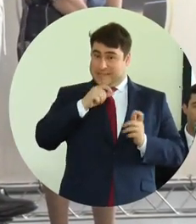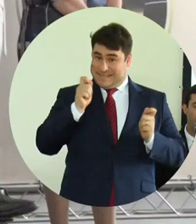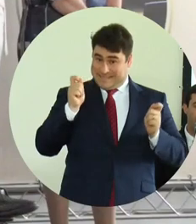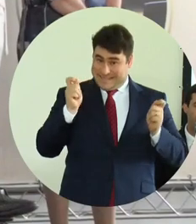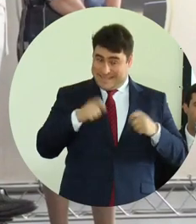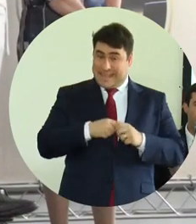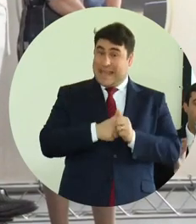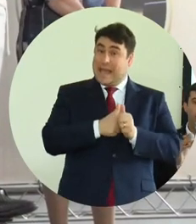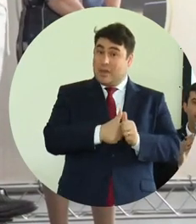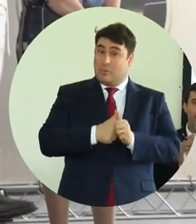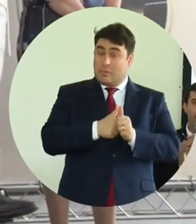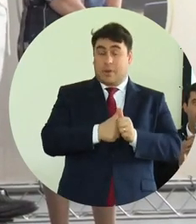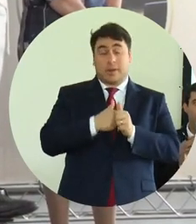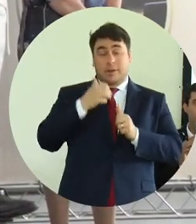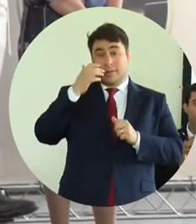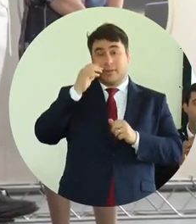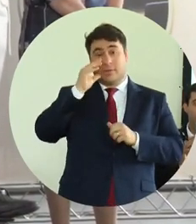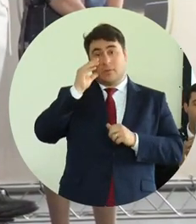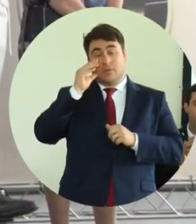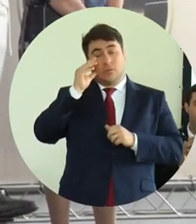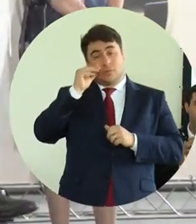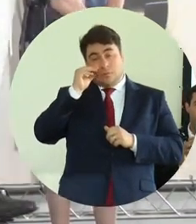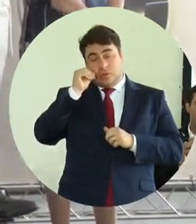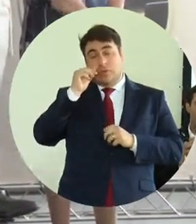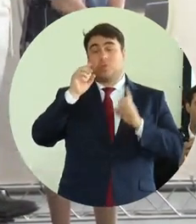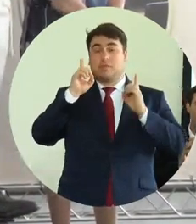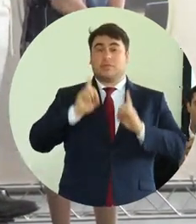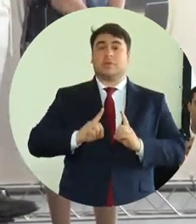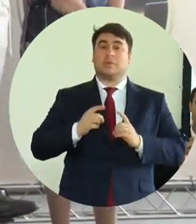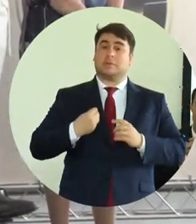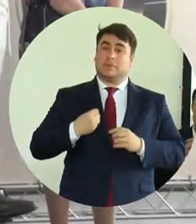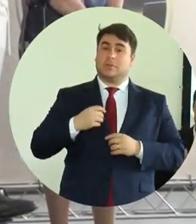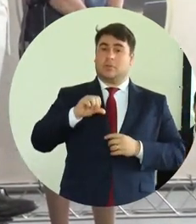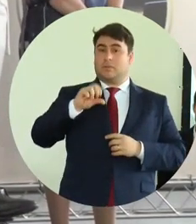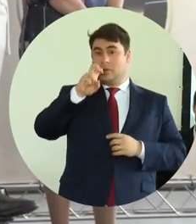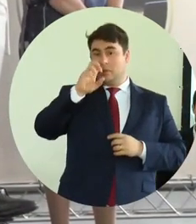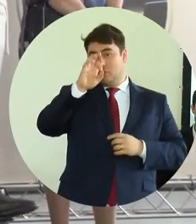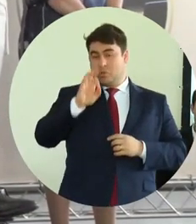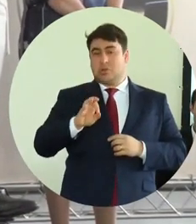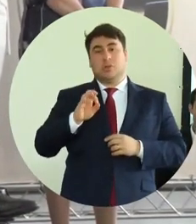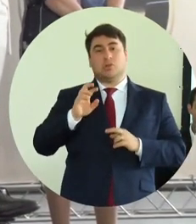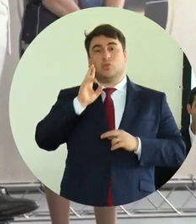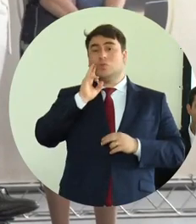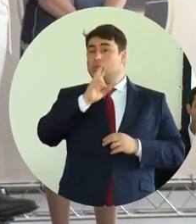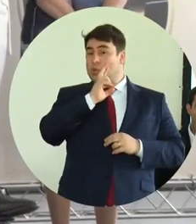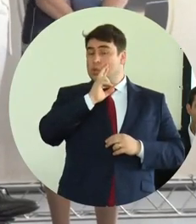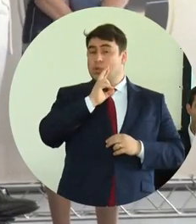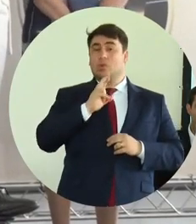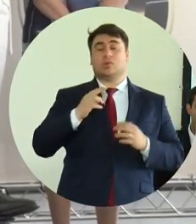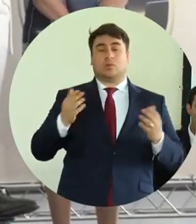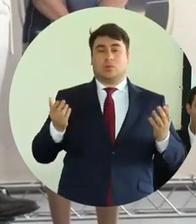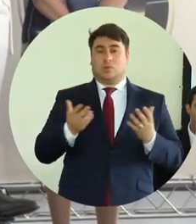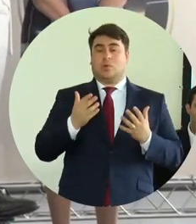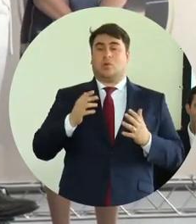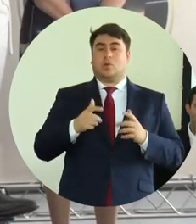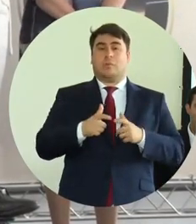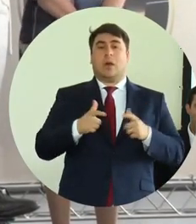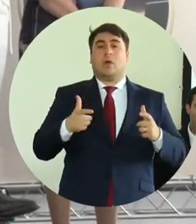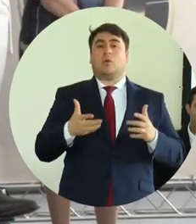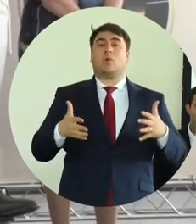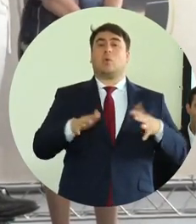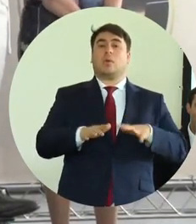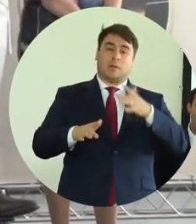com deficiência presentes em 95% dos restaurantes. O maior número de incluídos são